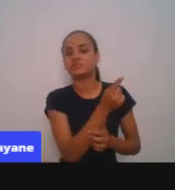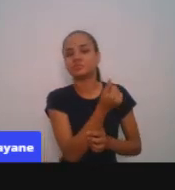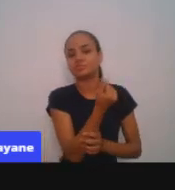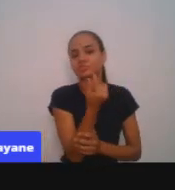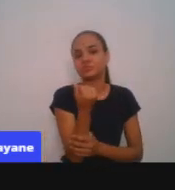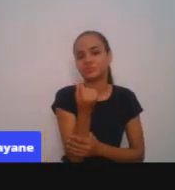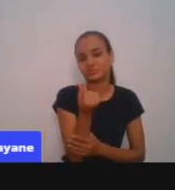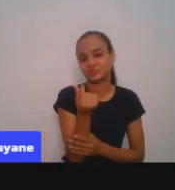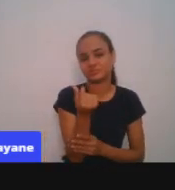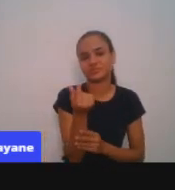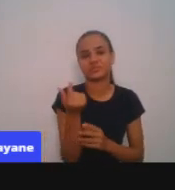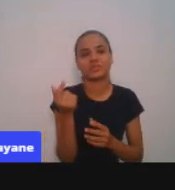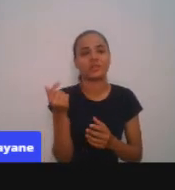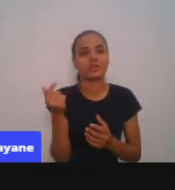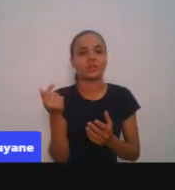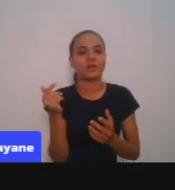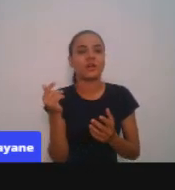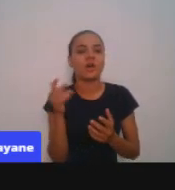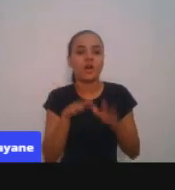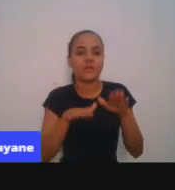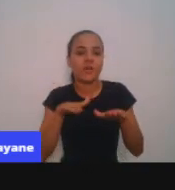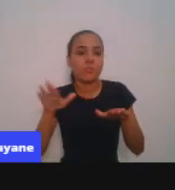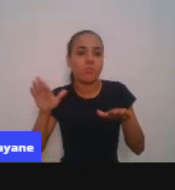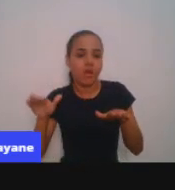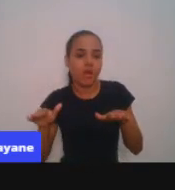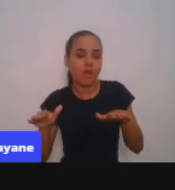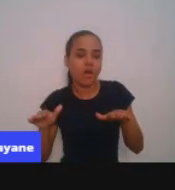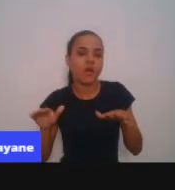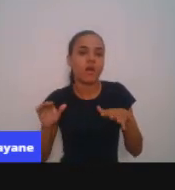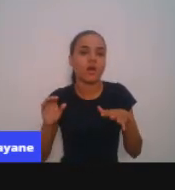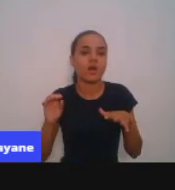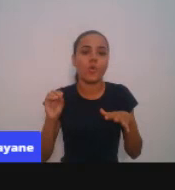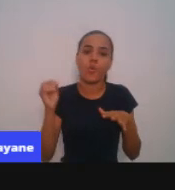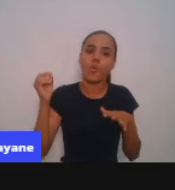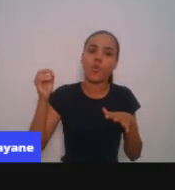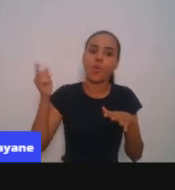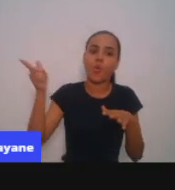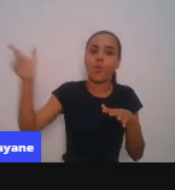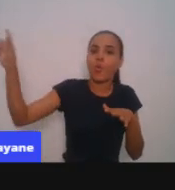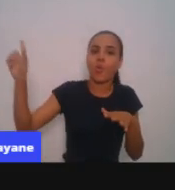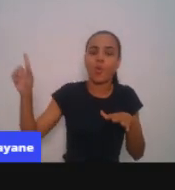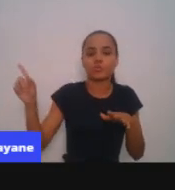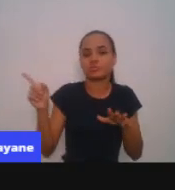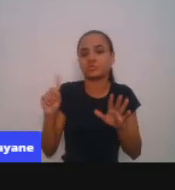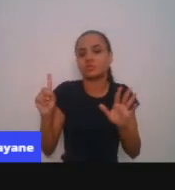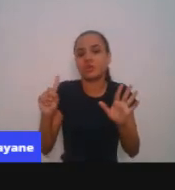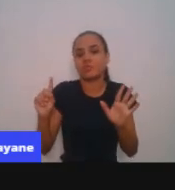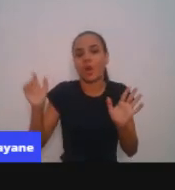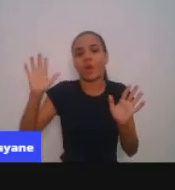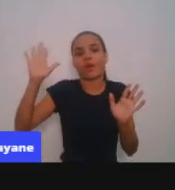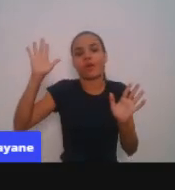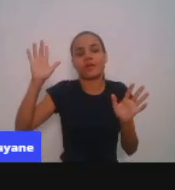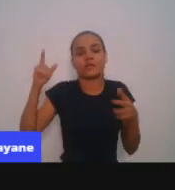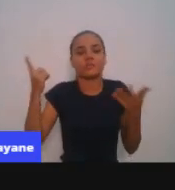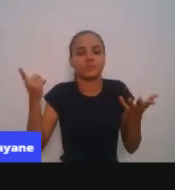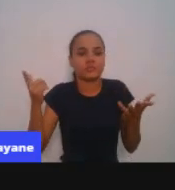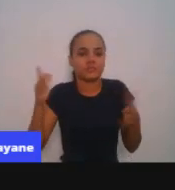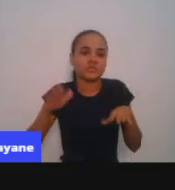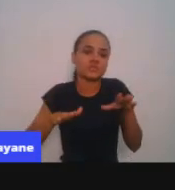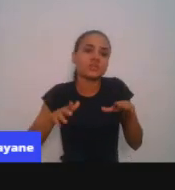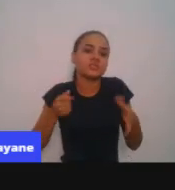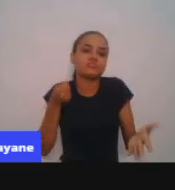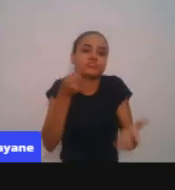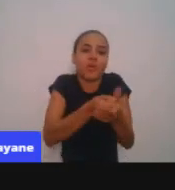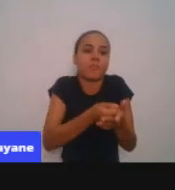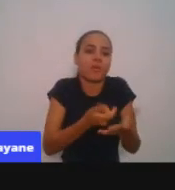acessível, mas tem outros que não, e às vezes a gente está afim de pagar por isso, né? É normal isso, a gente